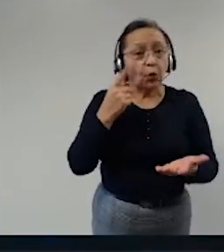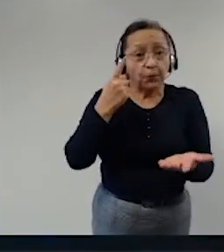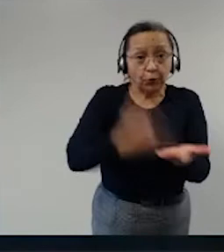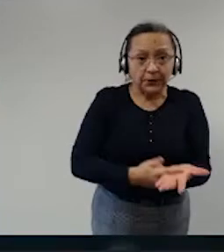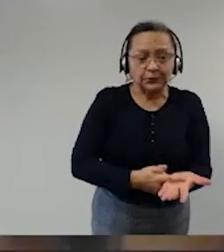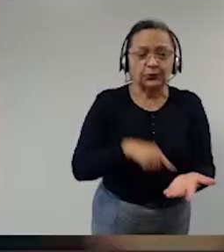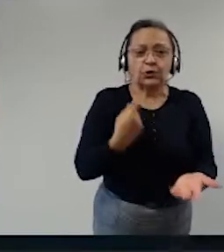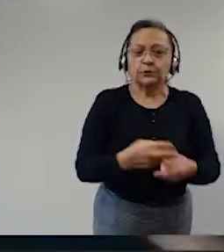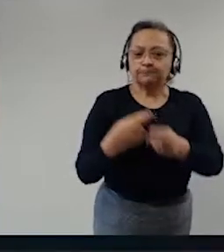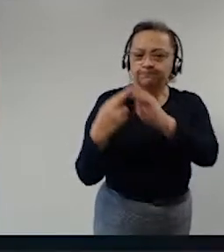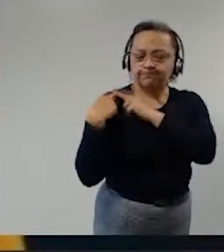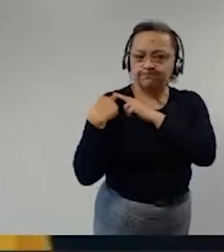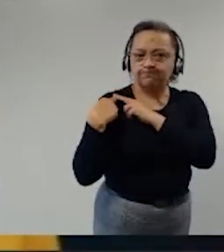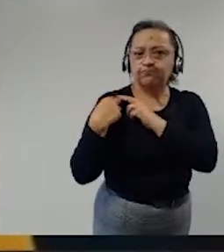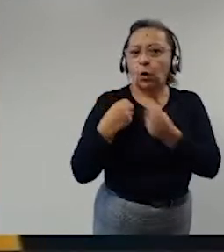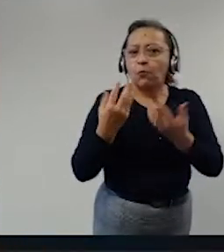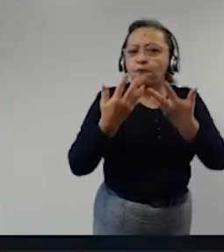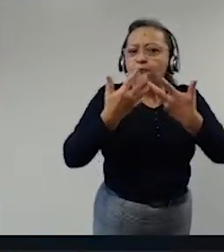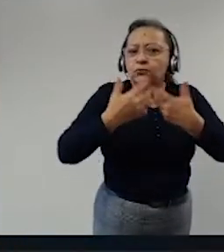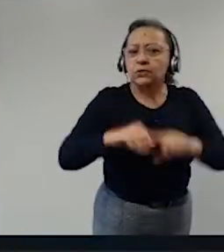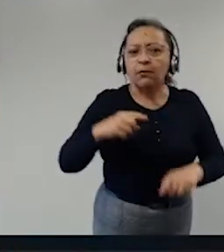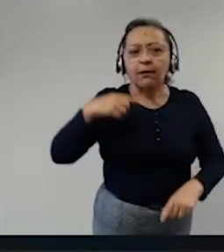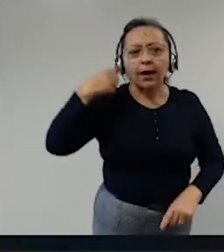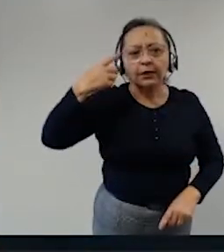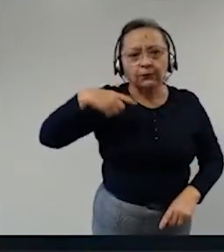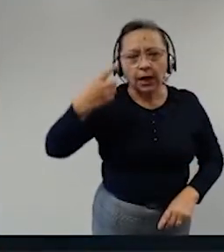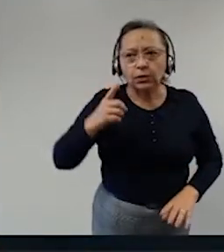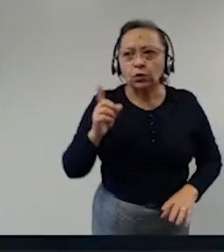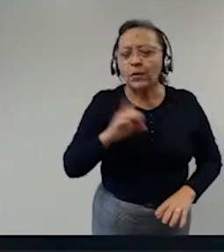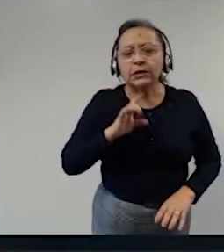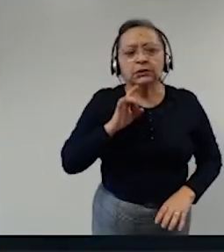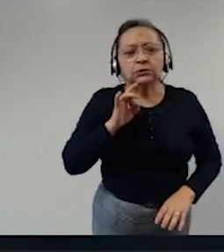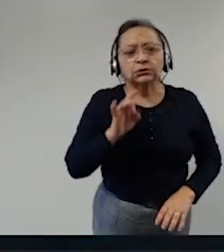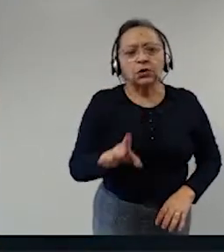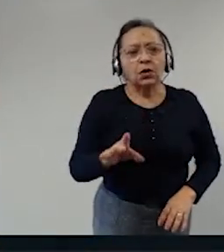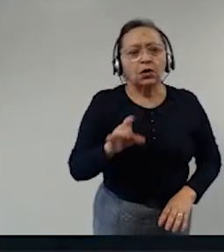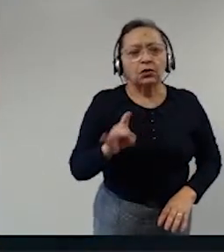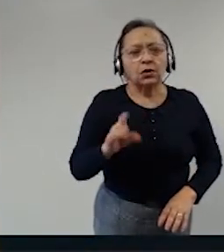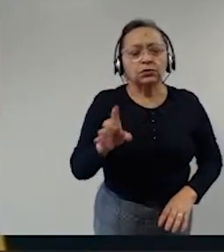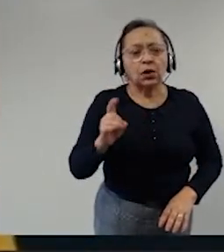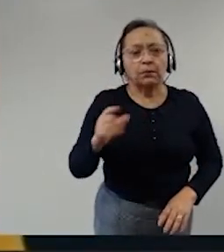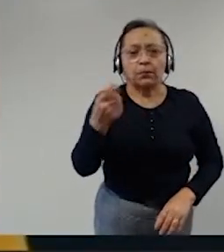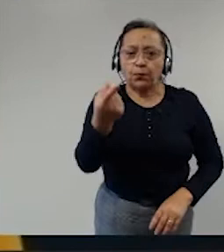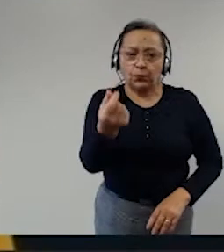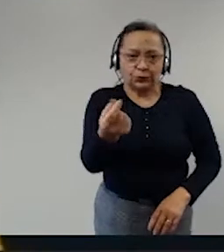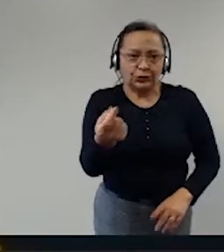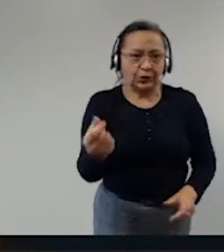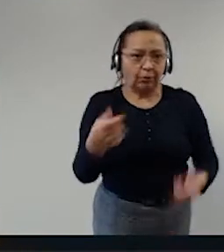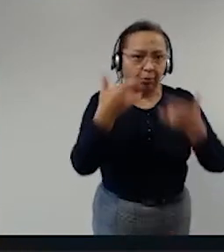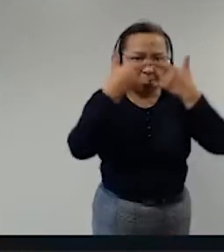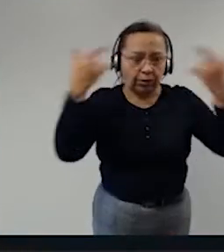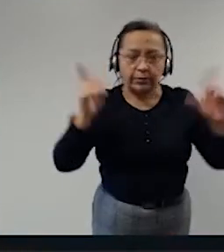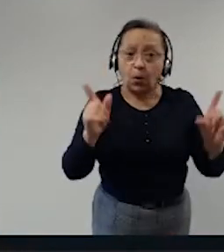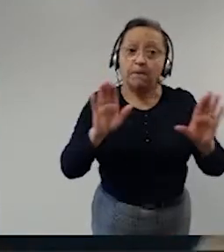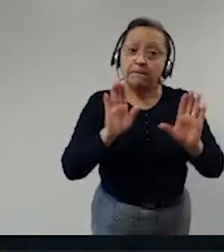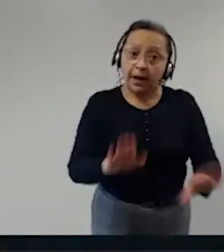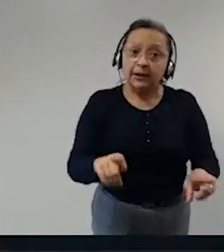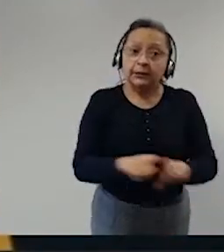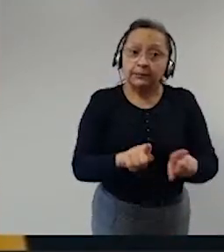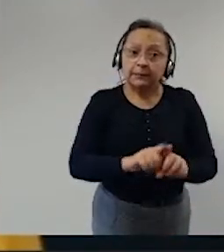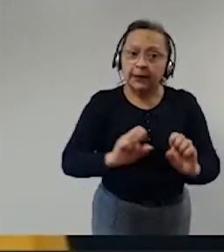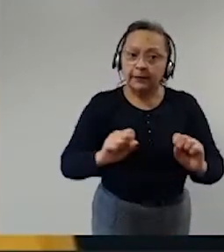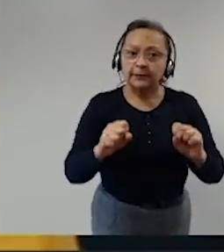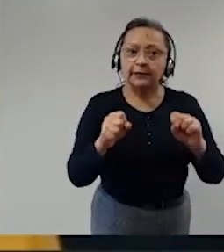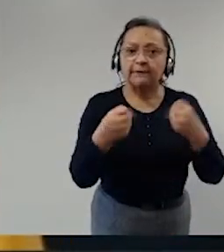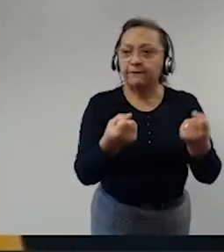nossa função também, não só pelas questões financeiras, mas também pela defesa